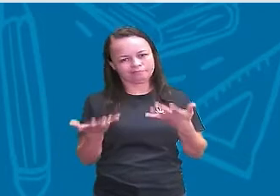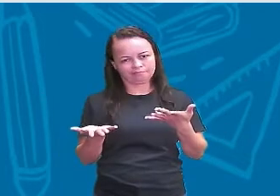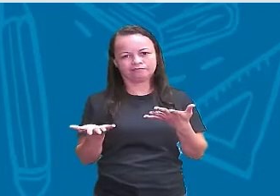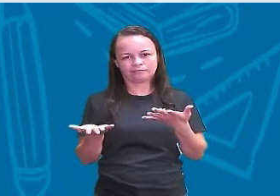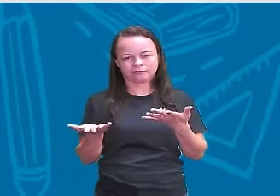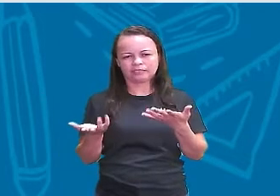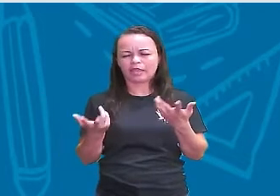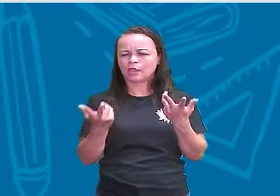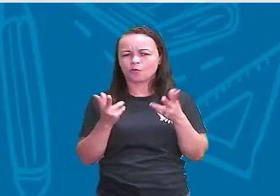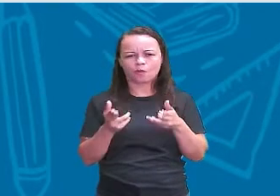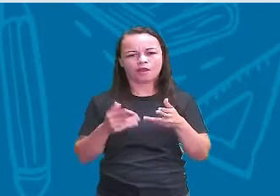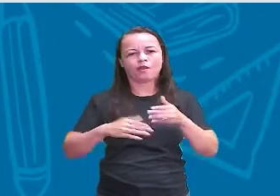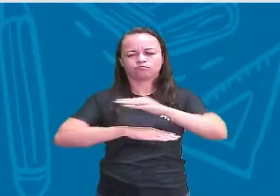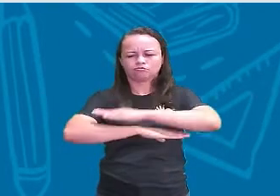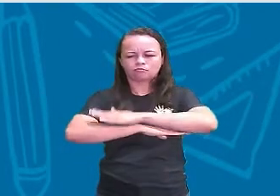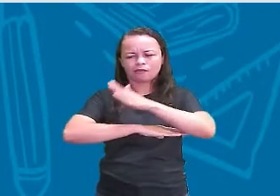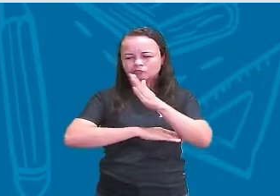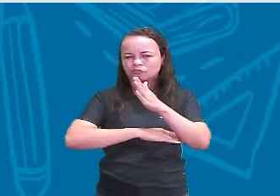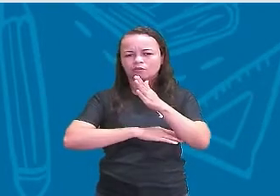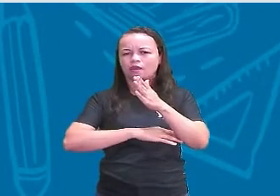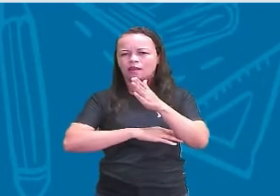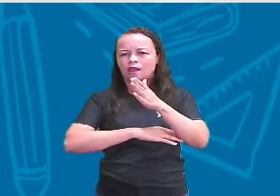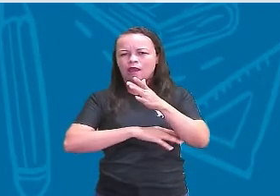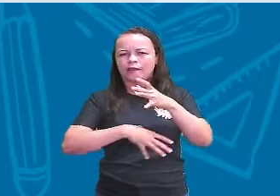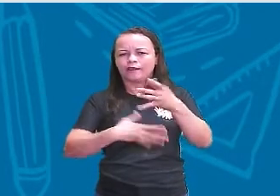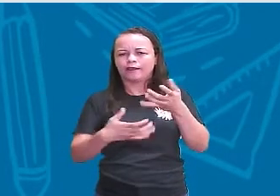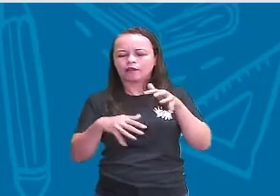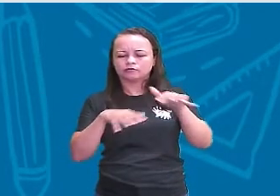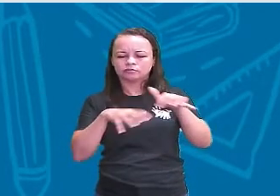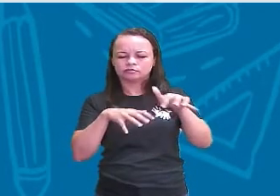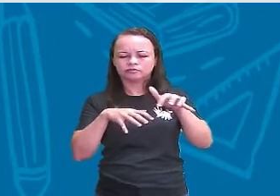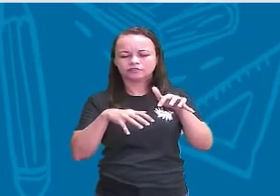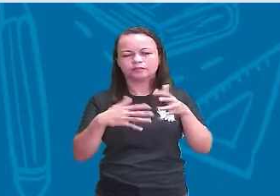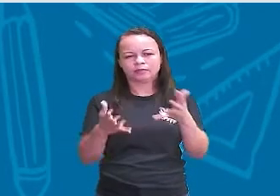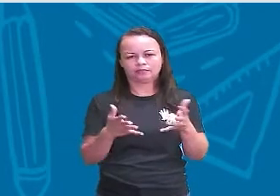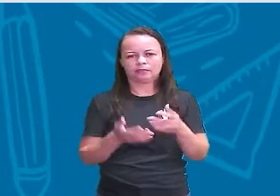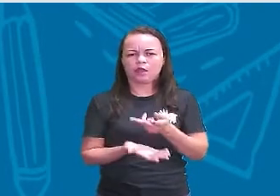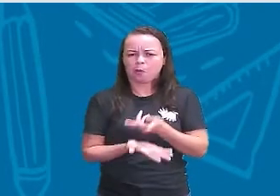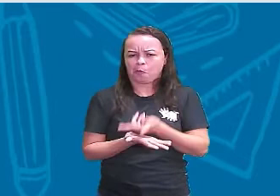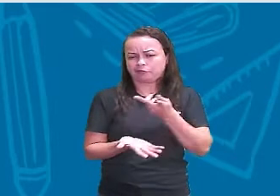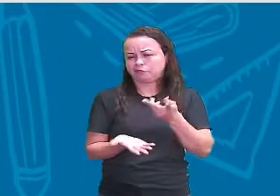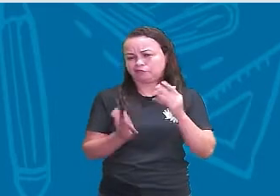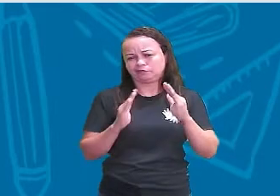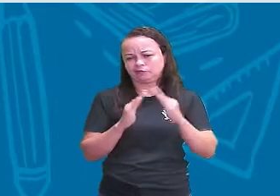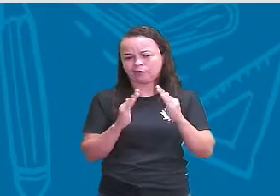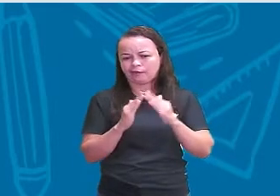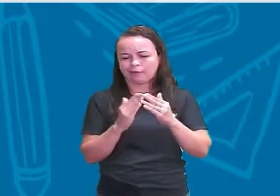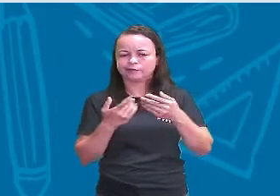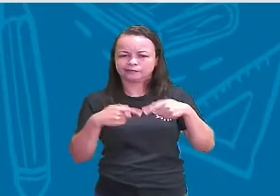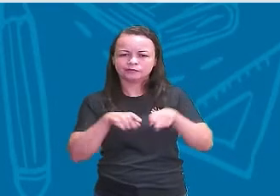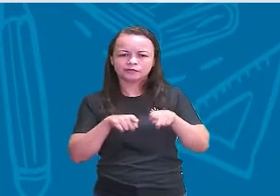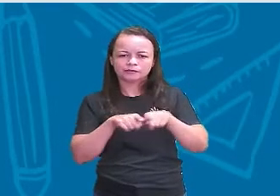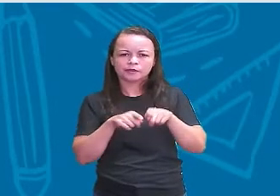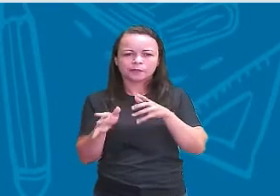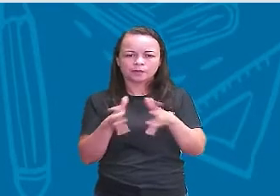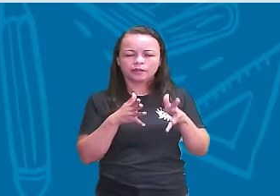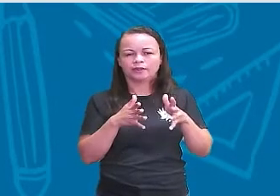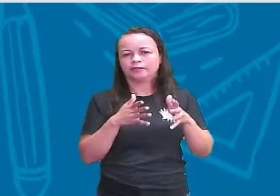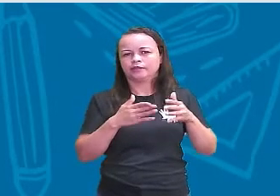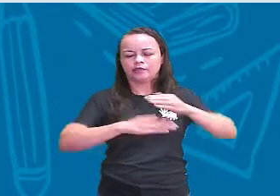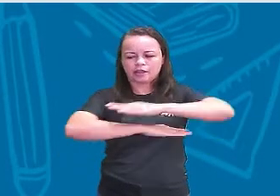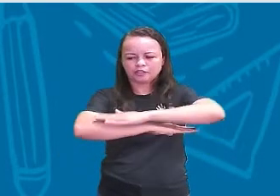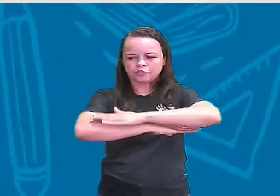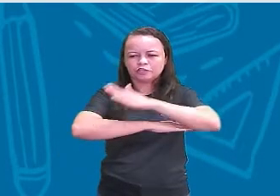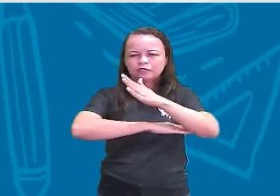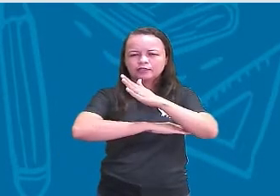já aconteceu várias vezes, inclusive em casa, quando eu estava com o som ligado, eu já percebi que a janela, às vezes, da casa,